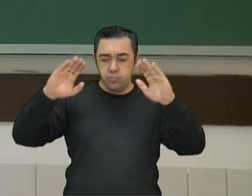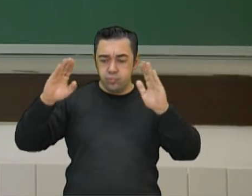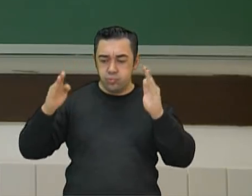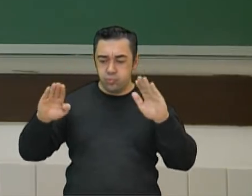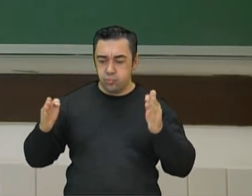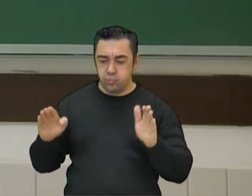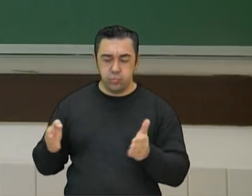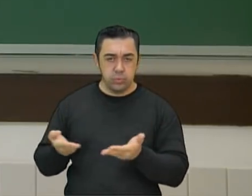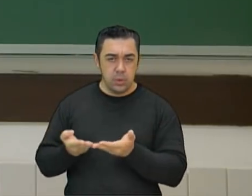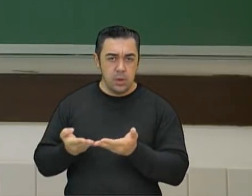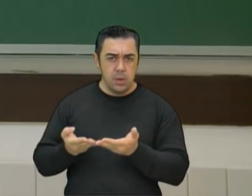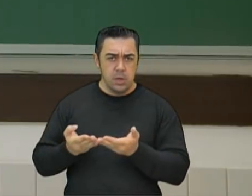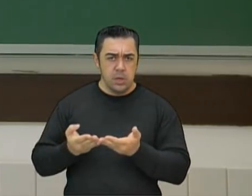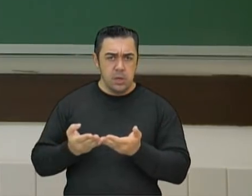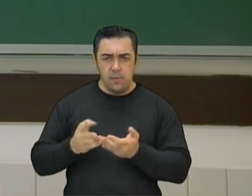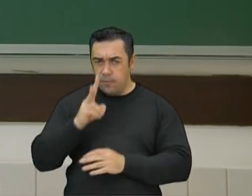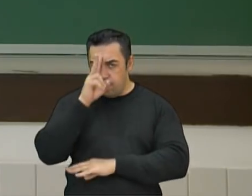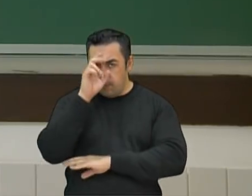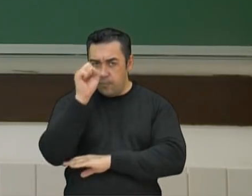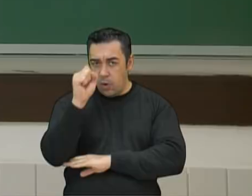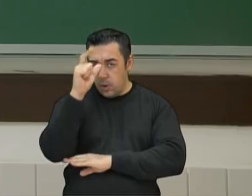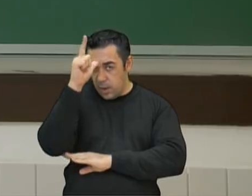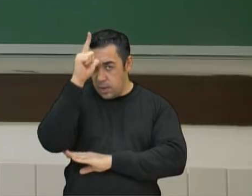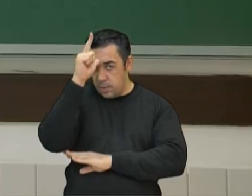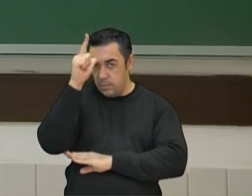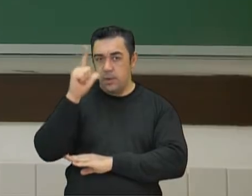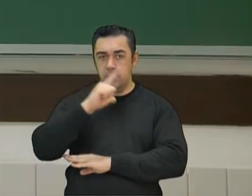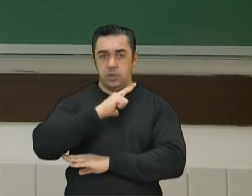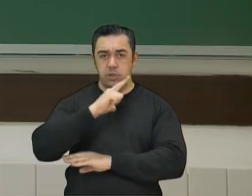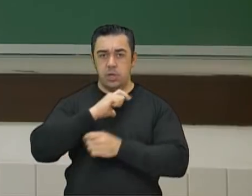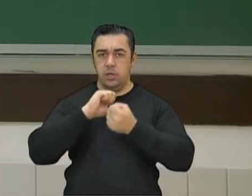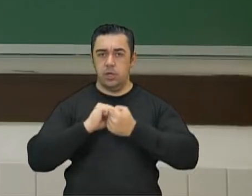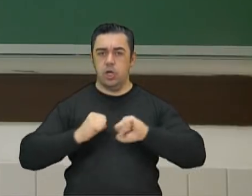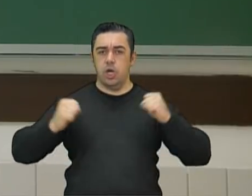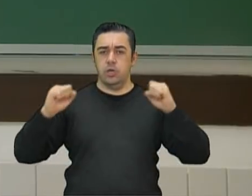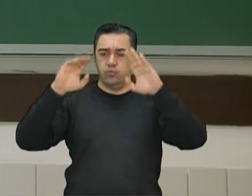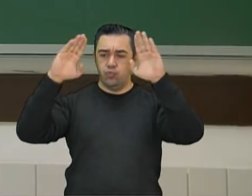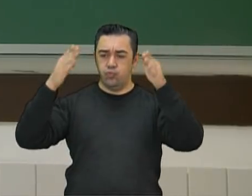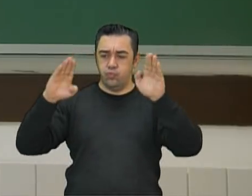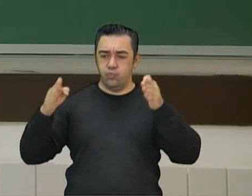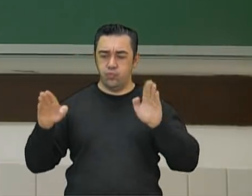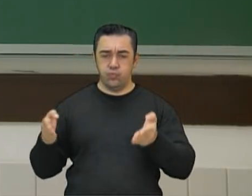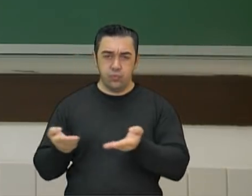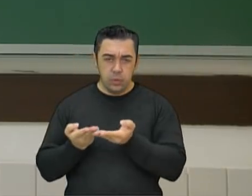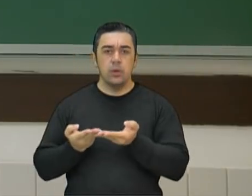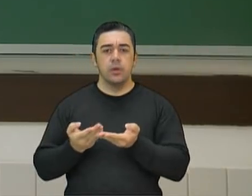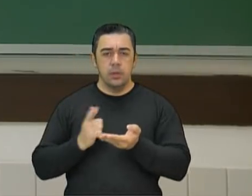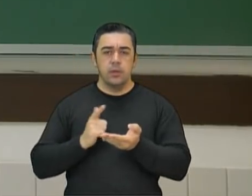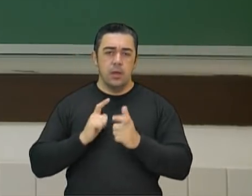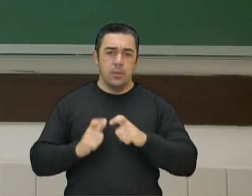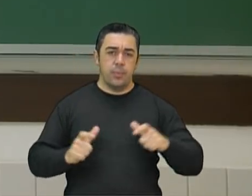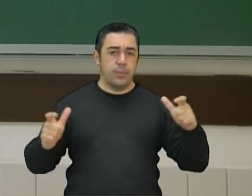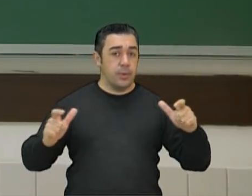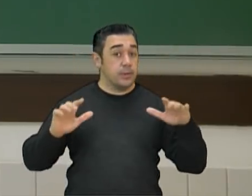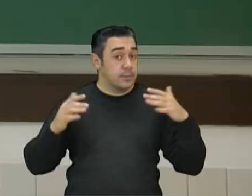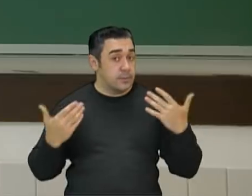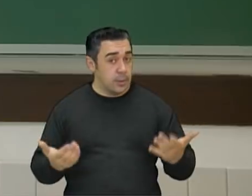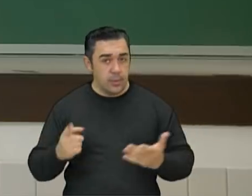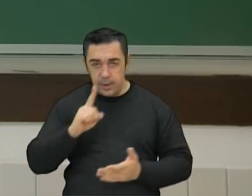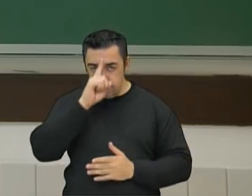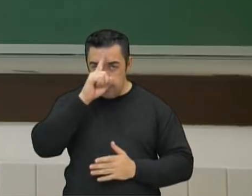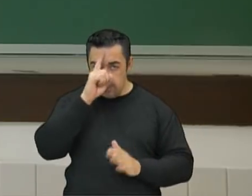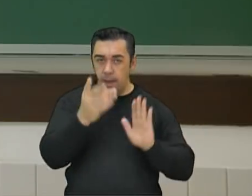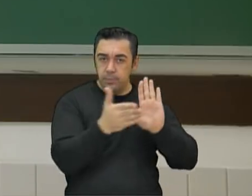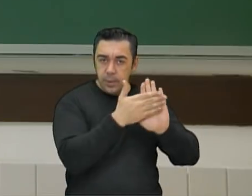a grande Alemanha, então, que deveria ter um grande espaço territorial para crescer. Então, essas ideias